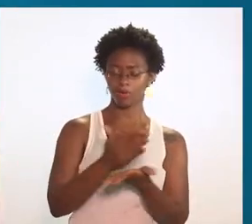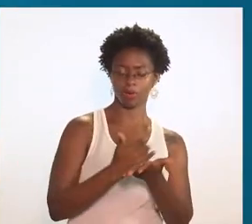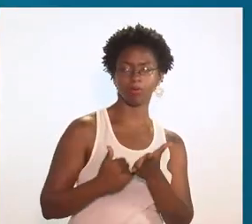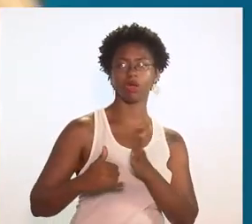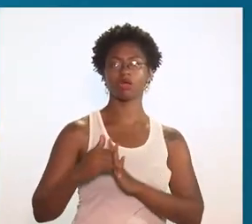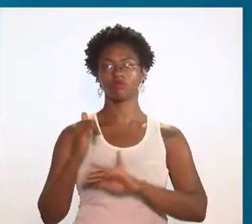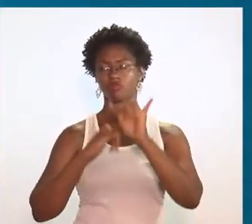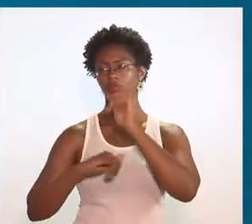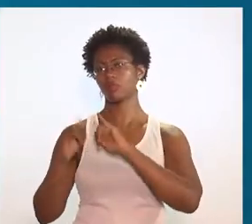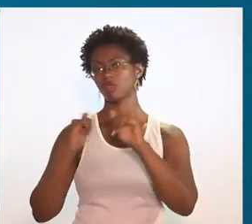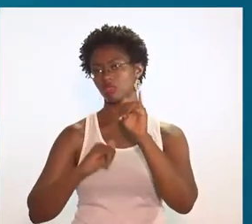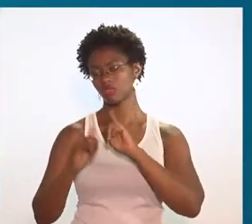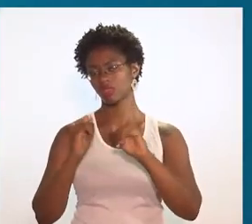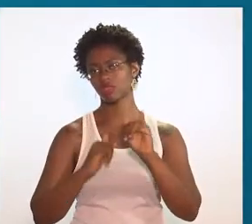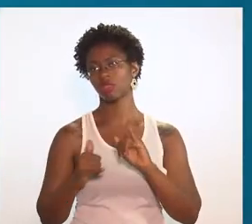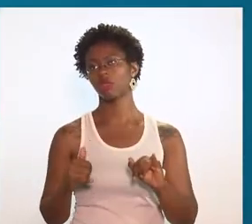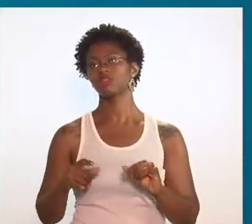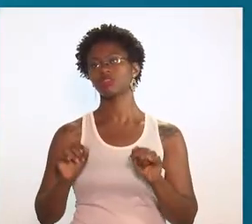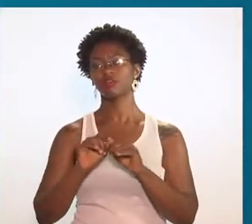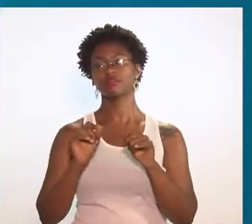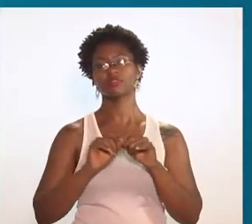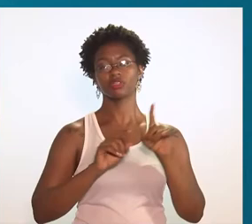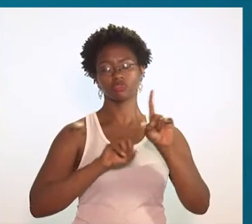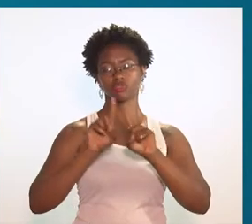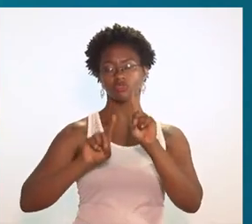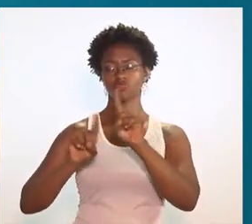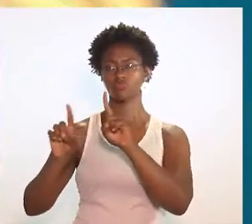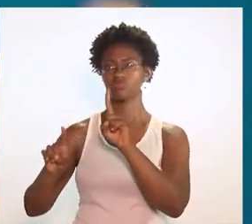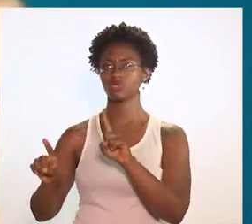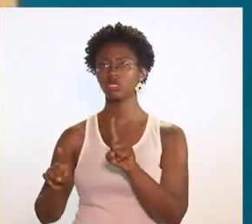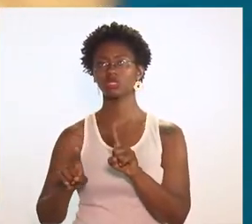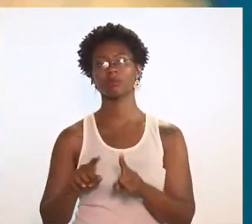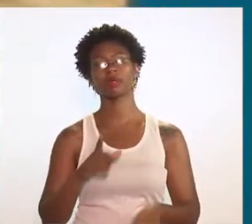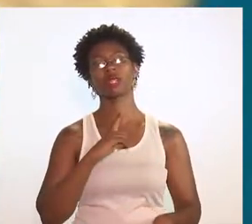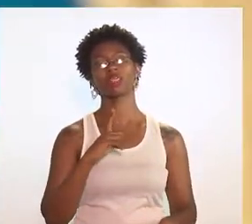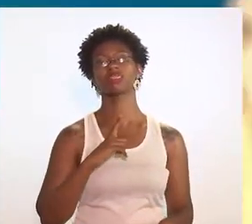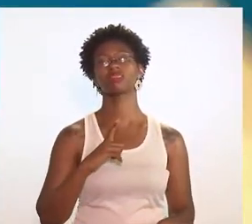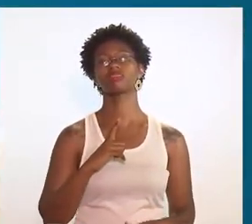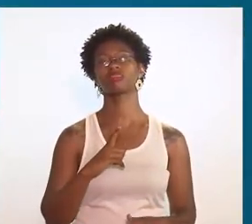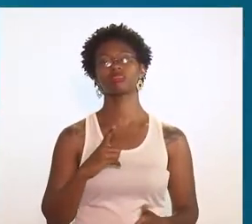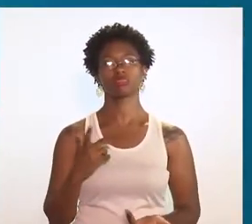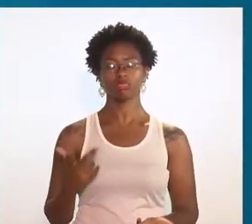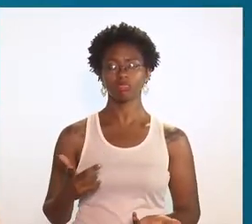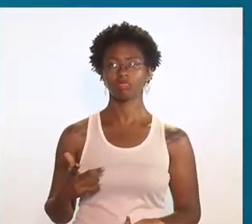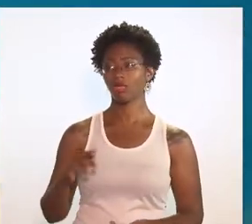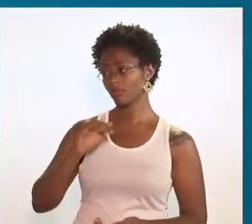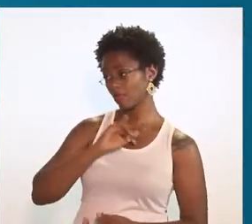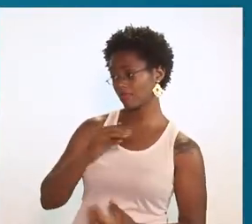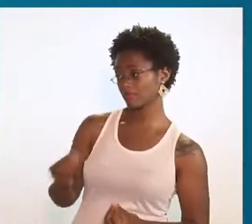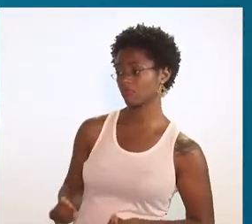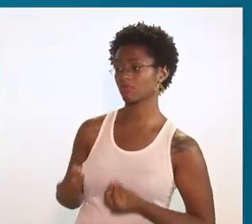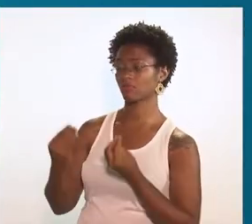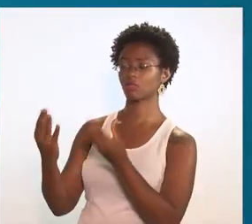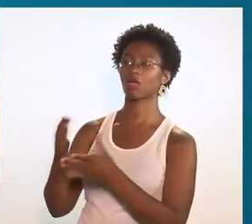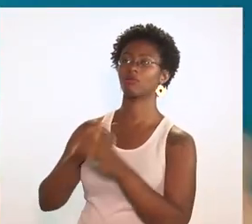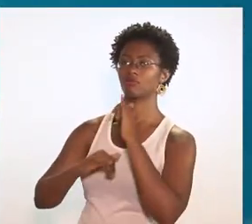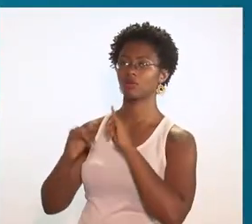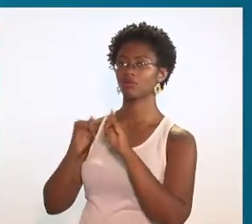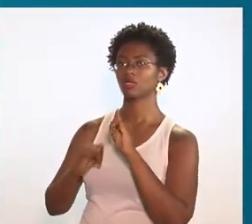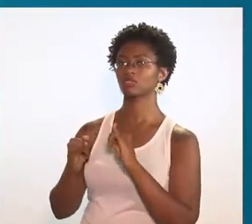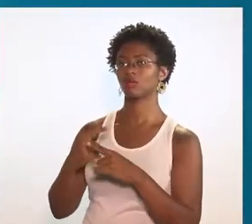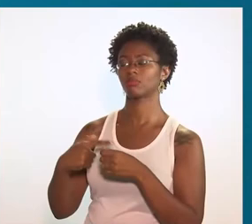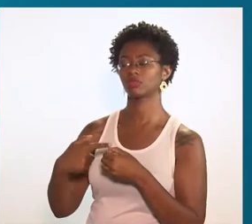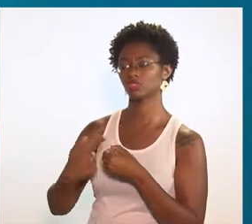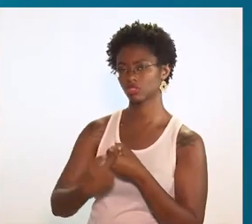recolhe esses dados e cria esse índice para gerar uma espécie de score, né, para os municípios. Então, a gente